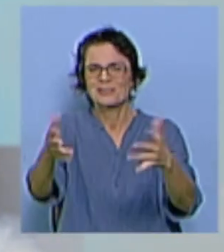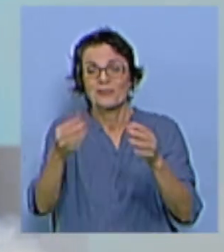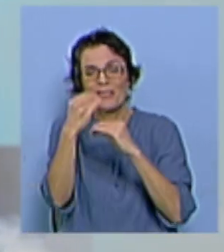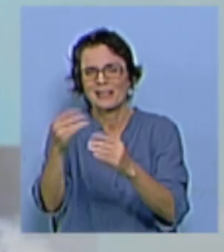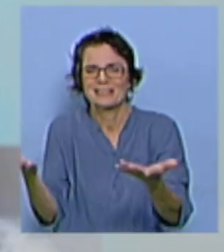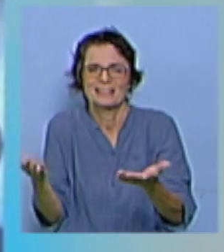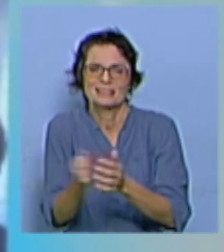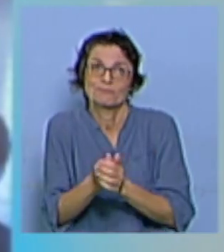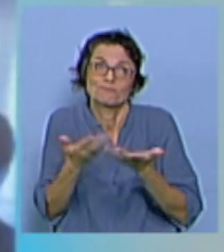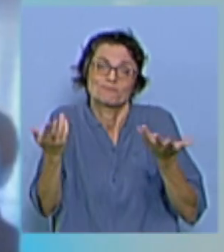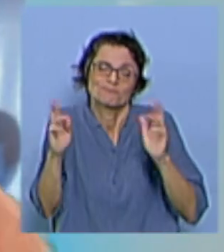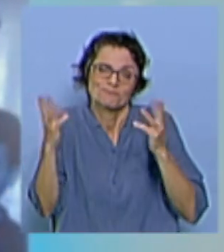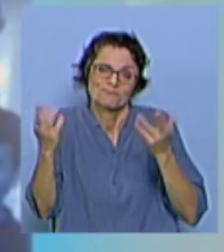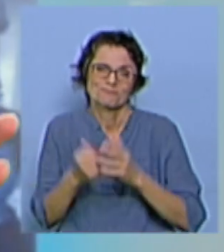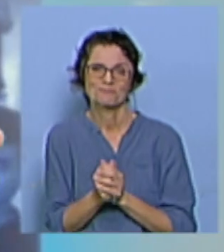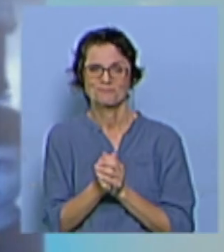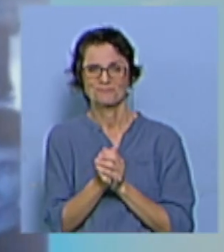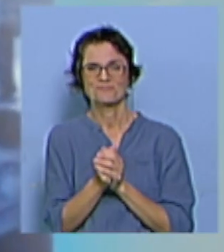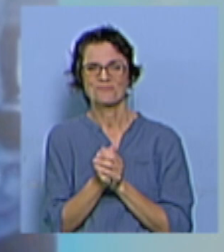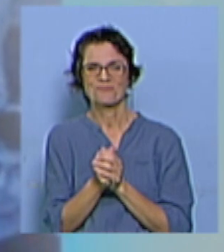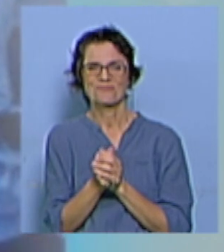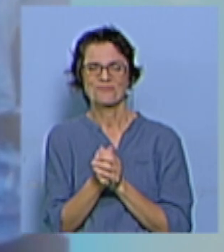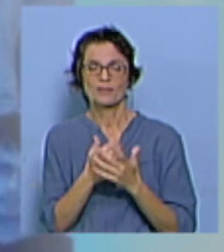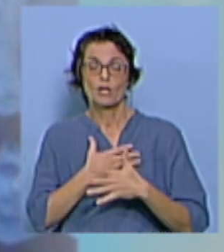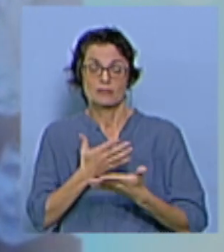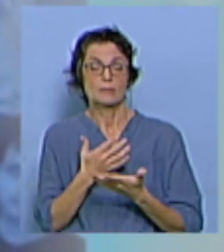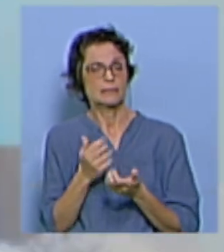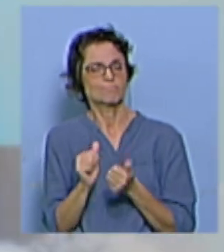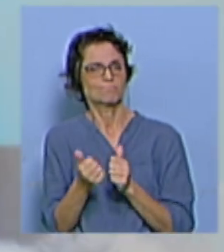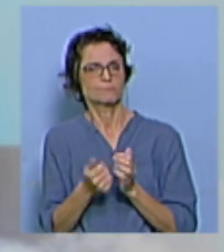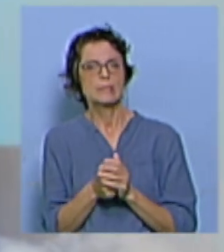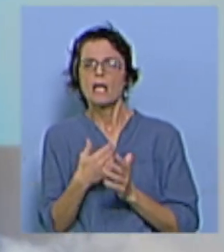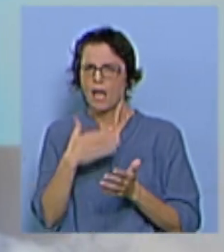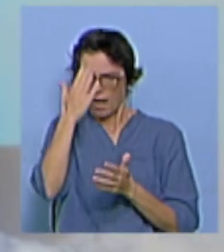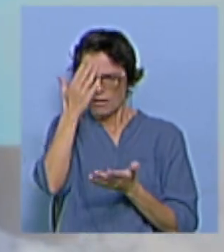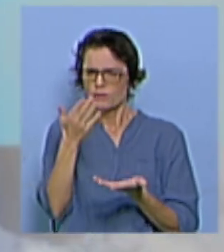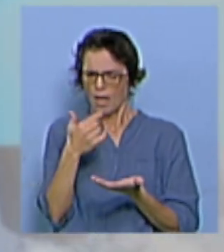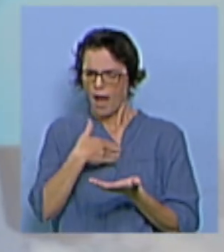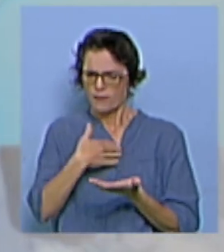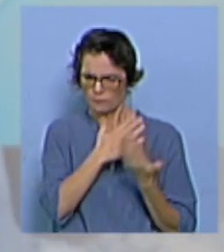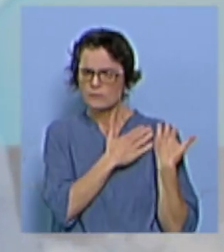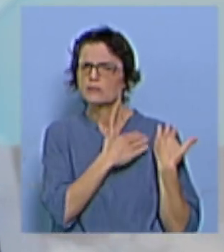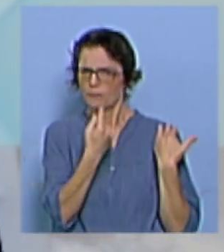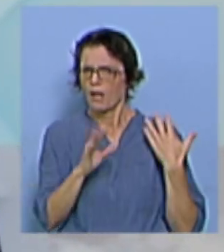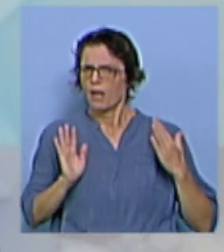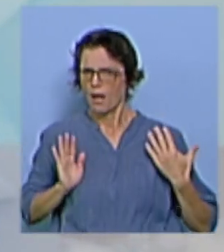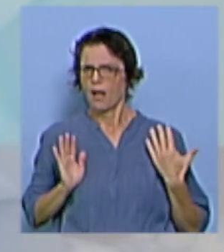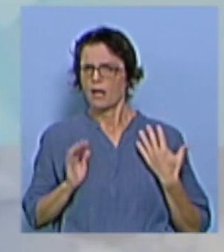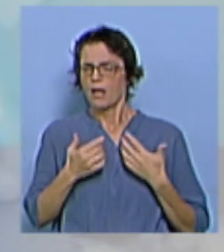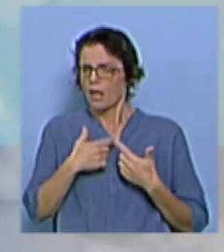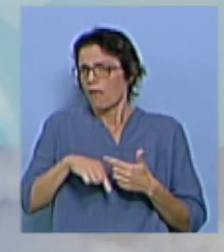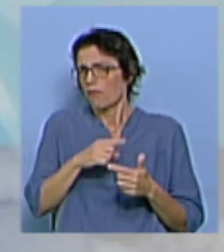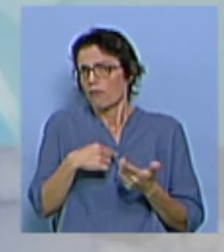Com disponibilidade e Claro, poder de adaptação, não é? Sim, já para mostramos que somos capazes e que somos responsáveis e tudo isso, portanto é isso que nós